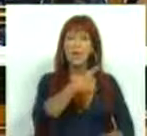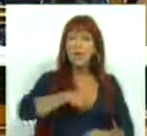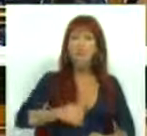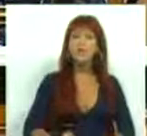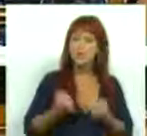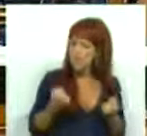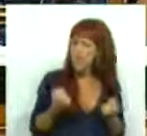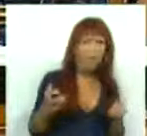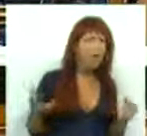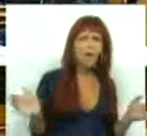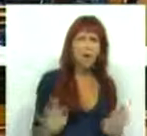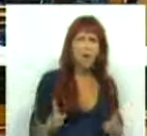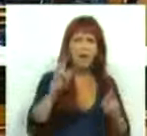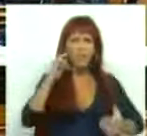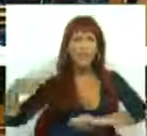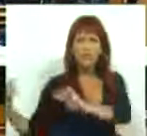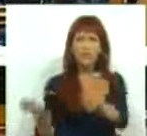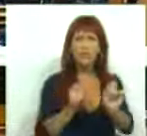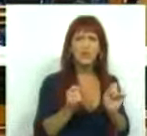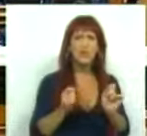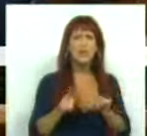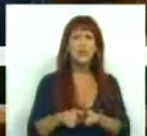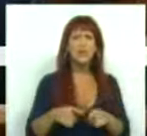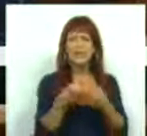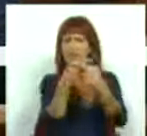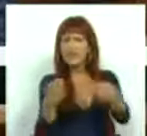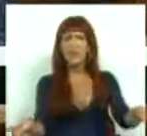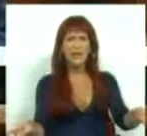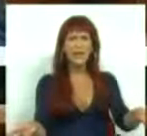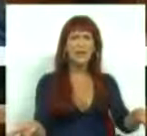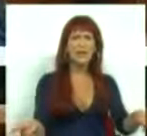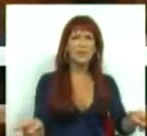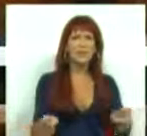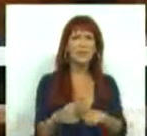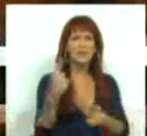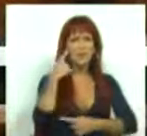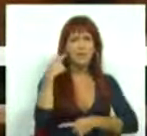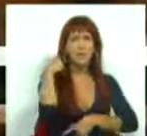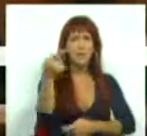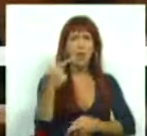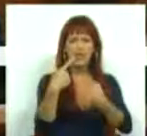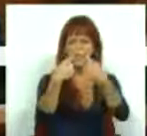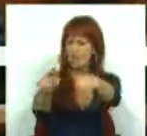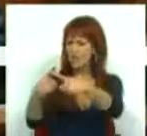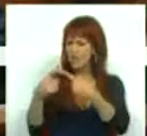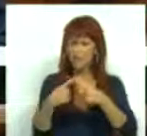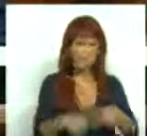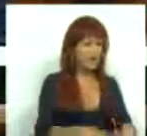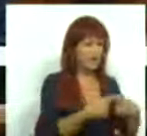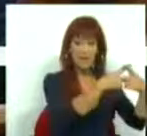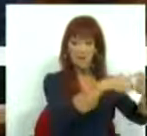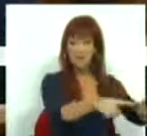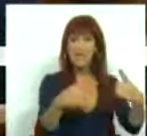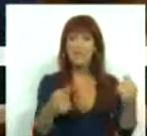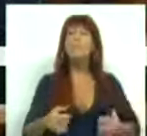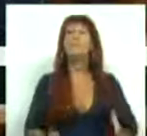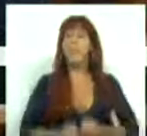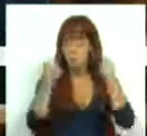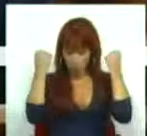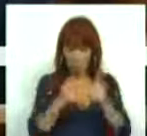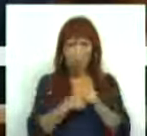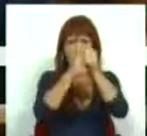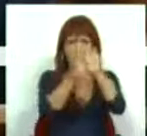Somos ou não somos capazes de discutir, de divergir, de manifestar as nossas diferenças, mas também